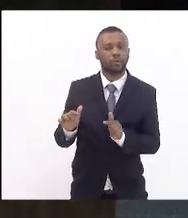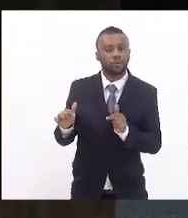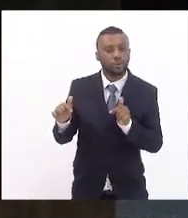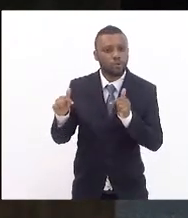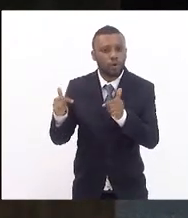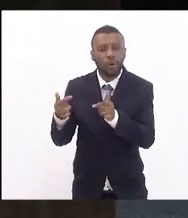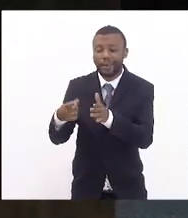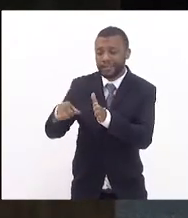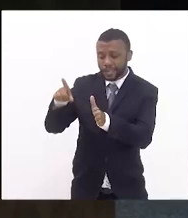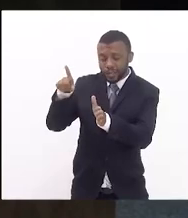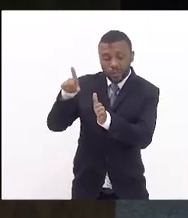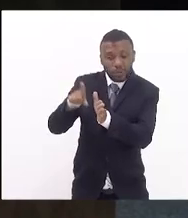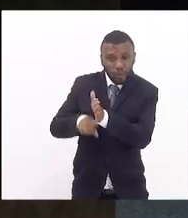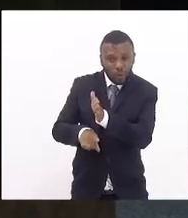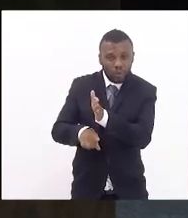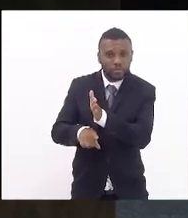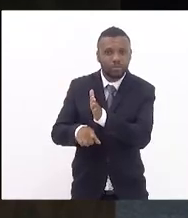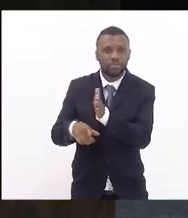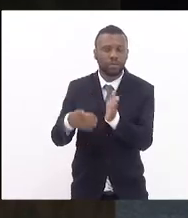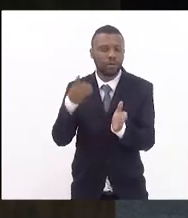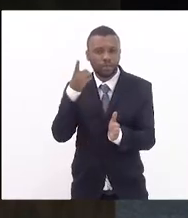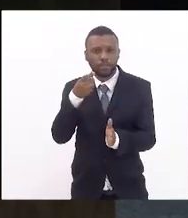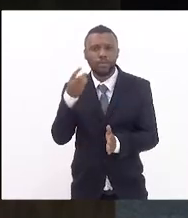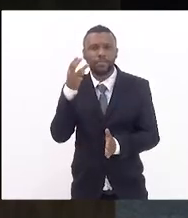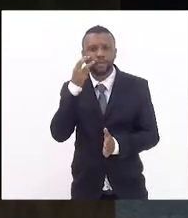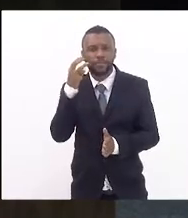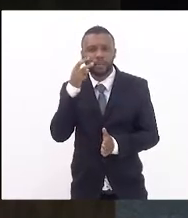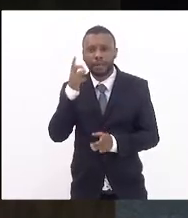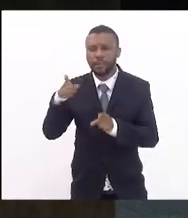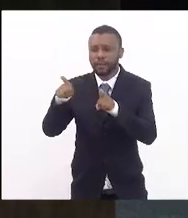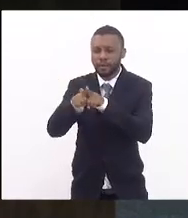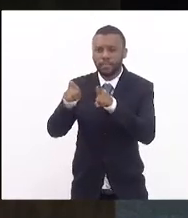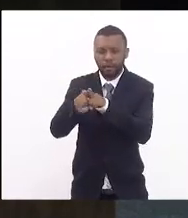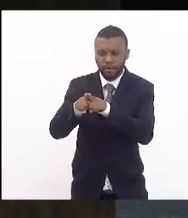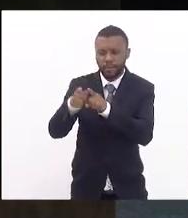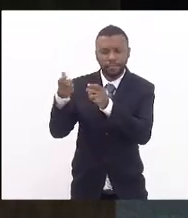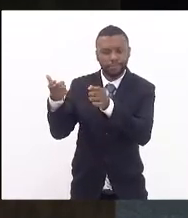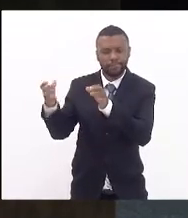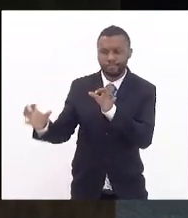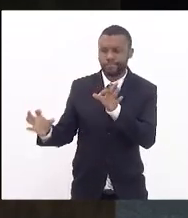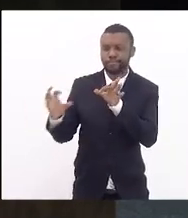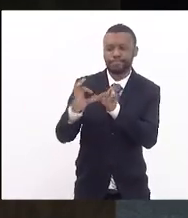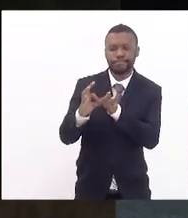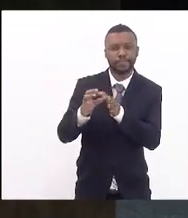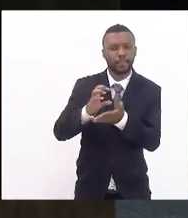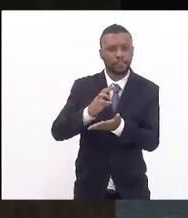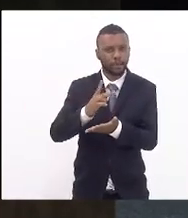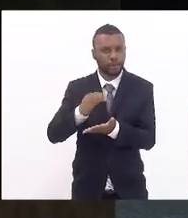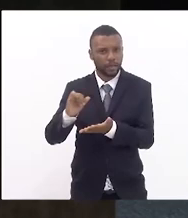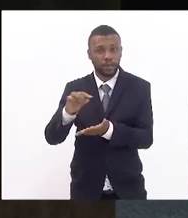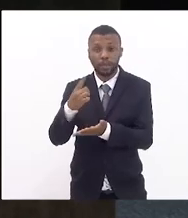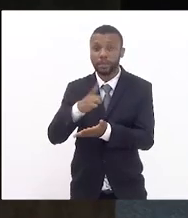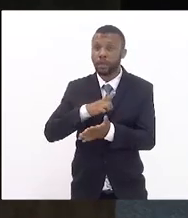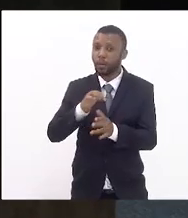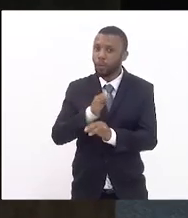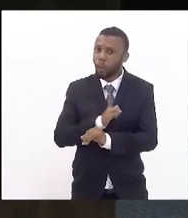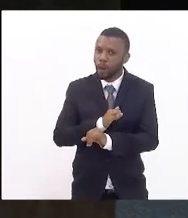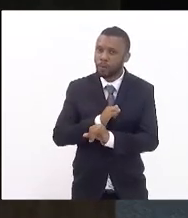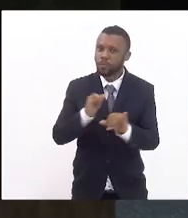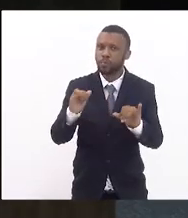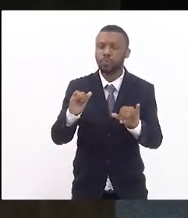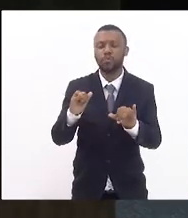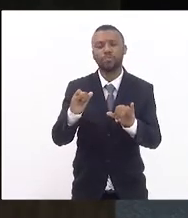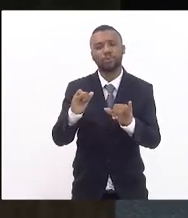esses abatimentos, o deputado Valdec também faz parte da CPI, a gente tem um prenúncio